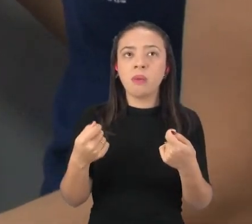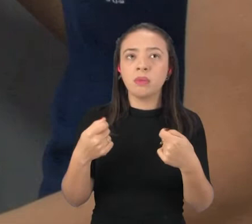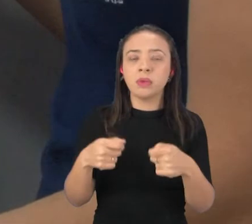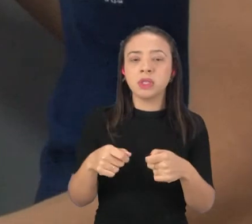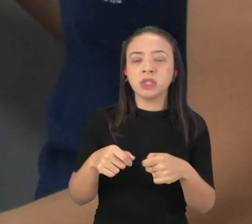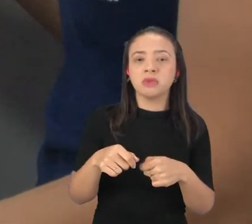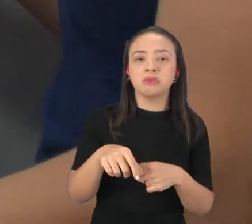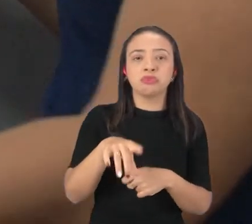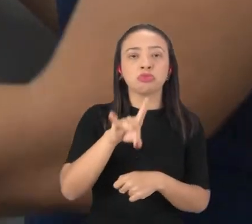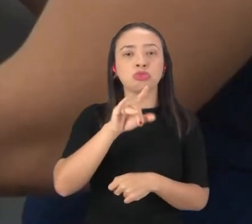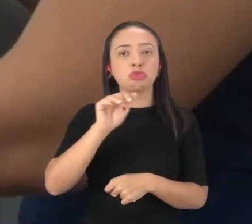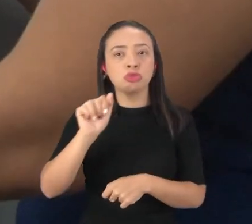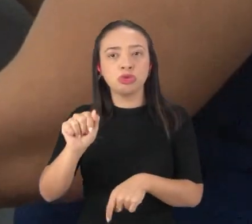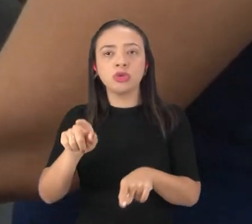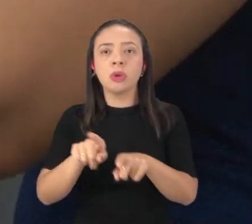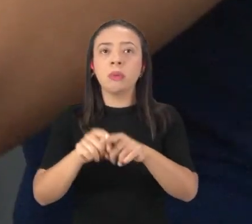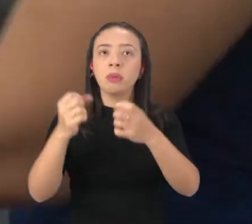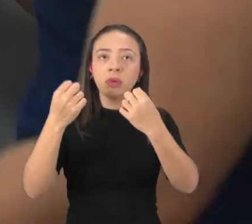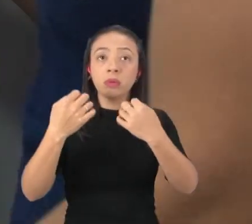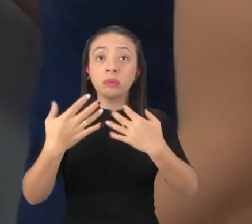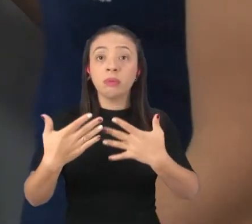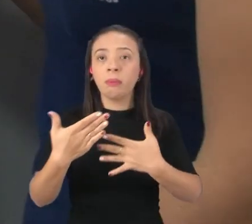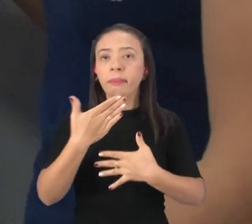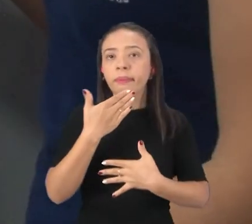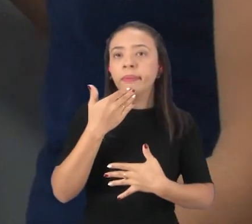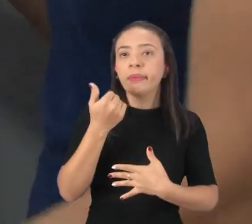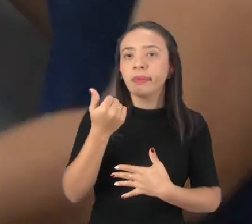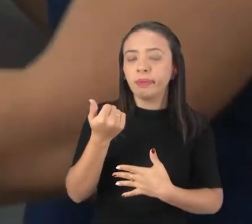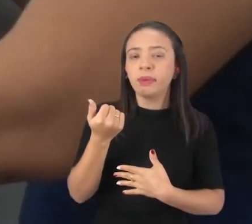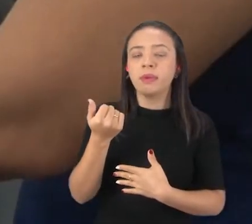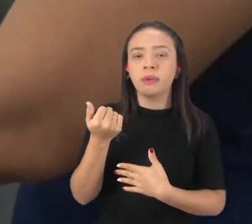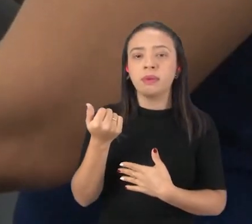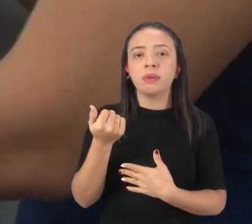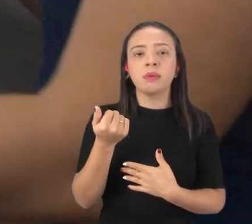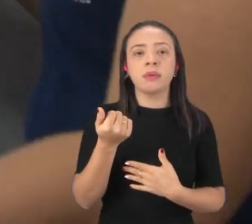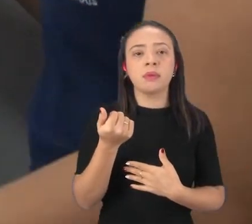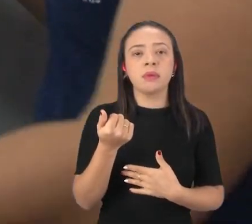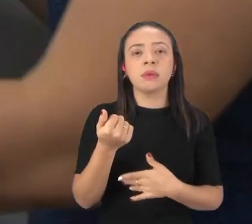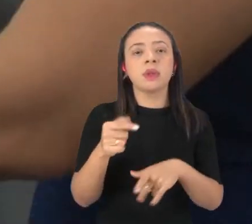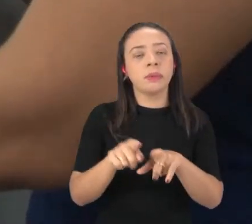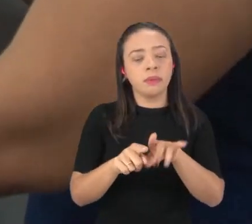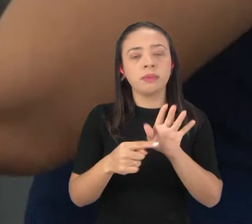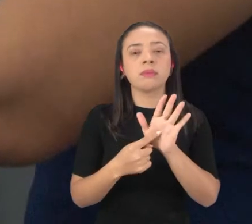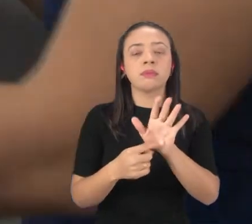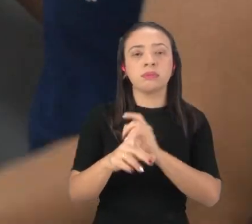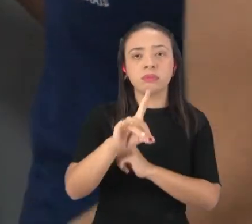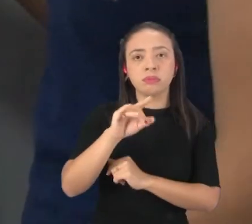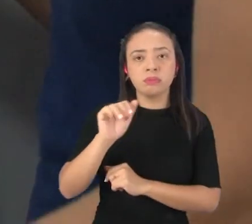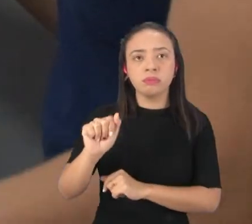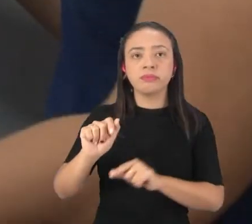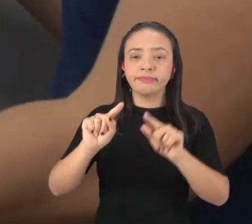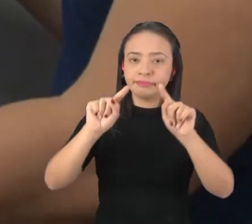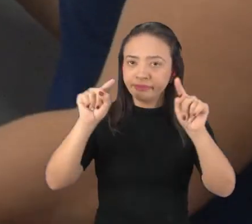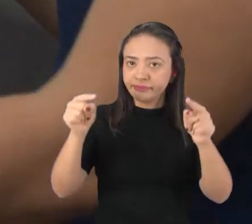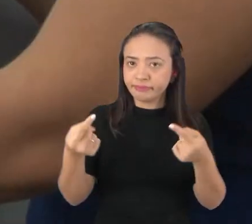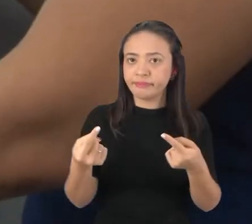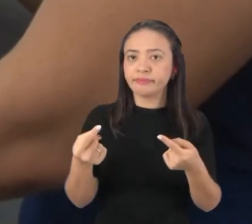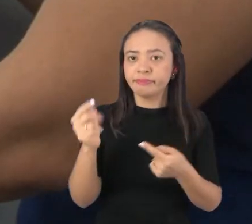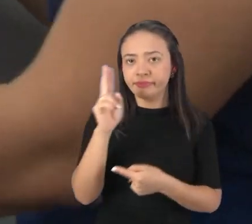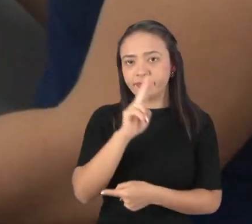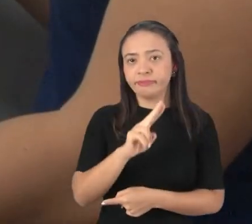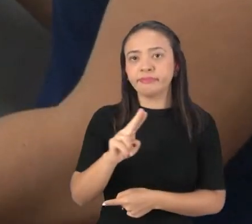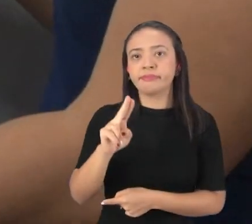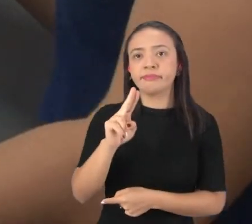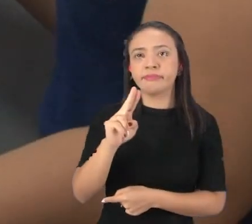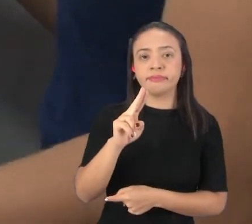ser uma data, para dando uma explicação sobre algo citado ali, um fato, a gente coloca uma data, pode colocar entre parênteses. A gente usa